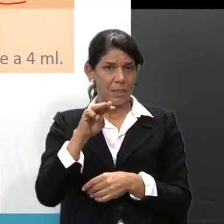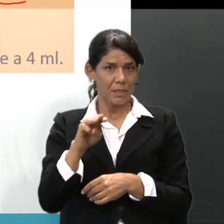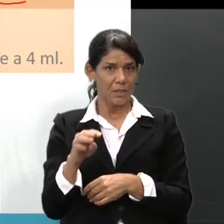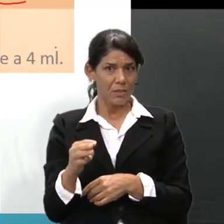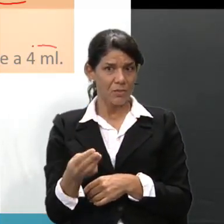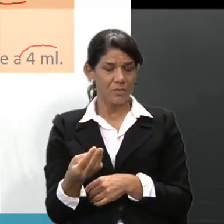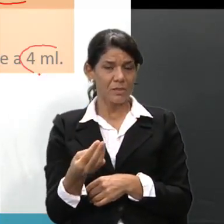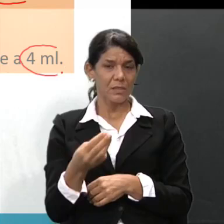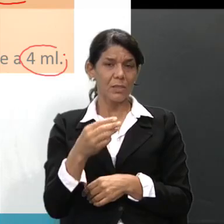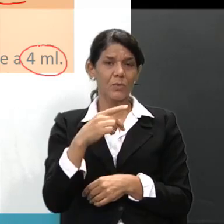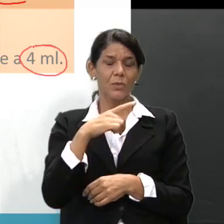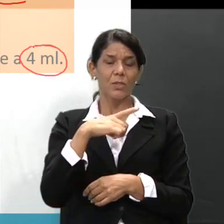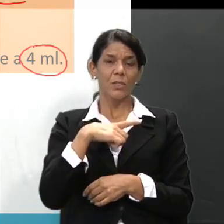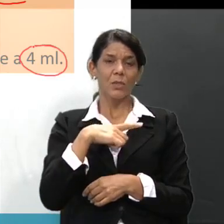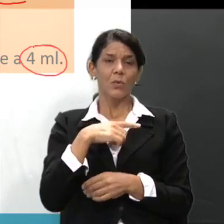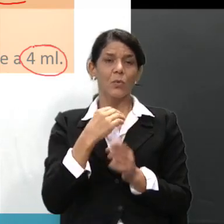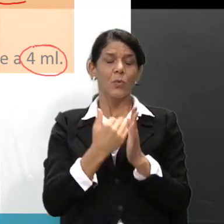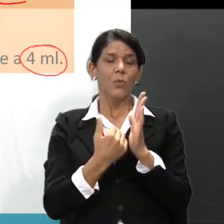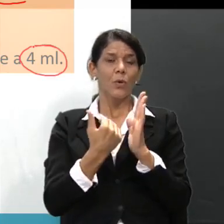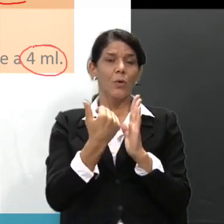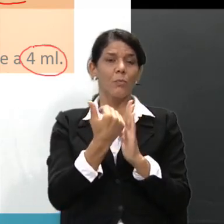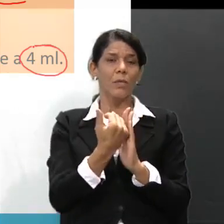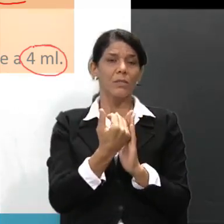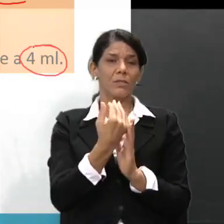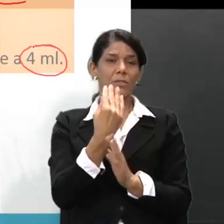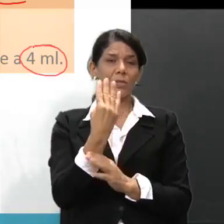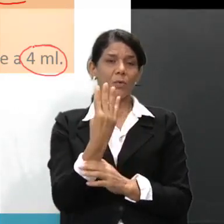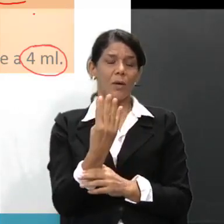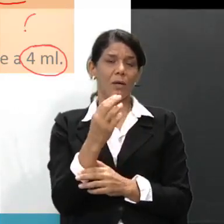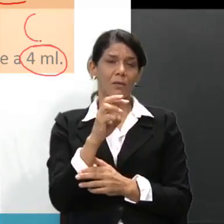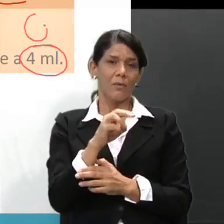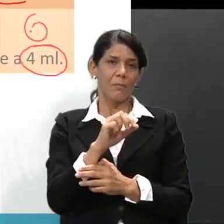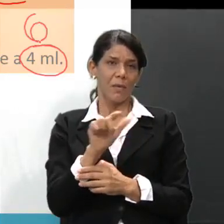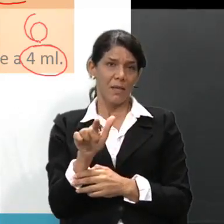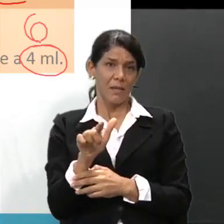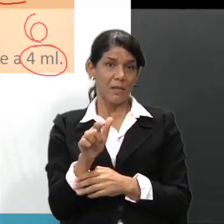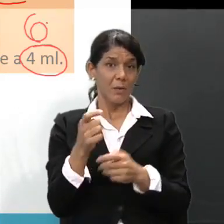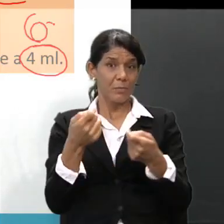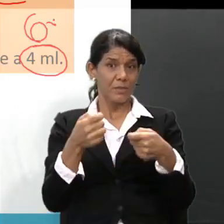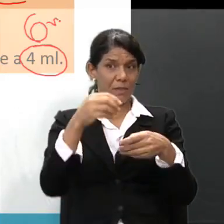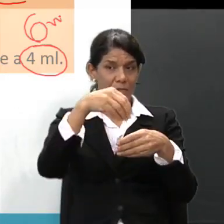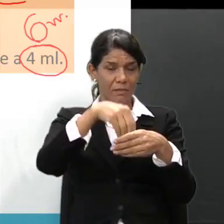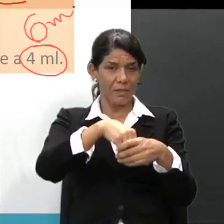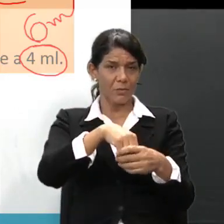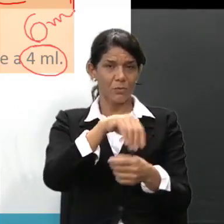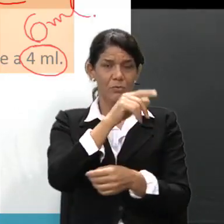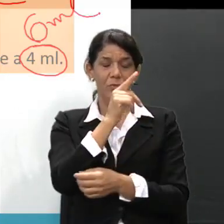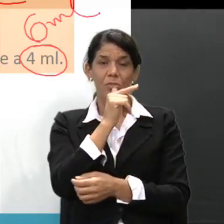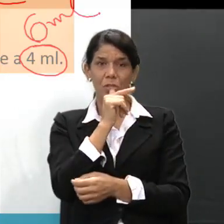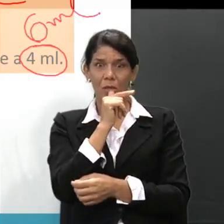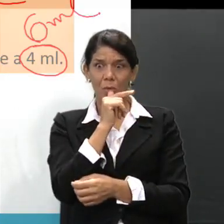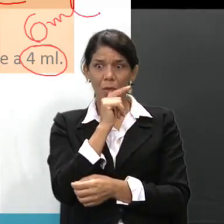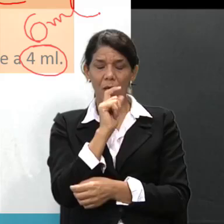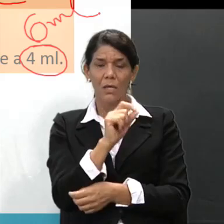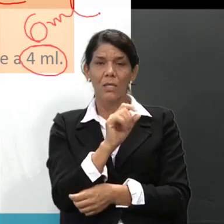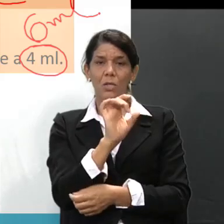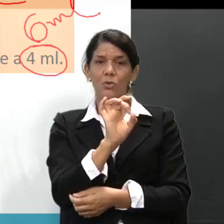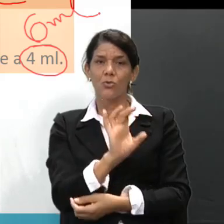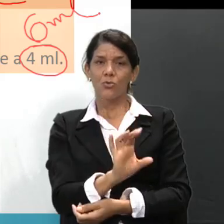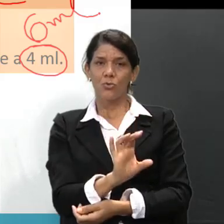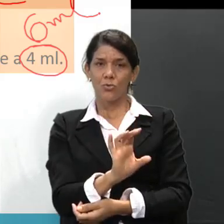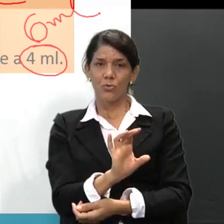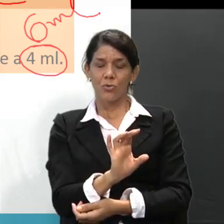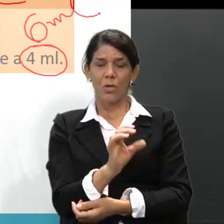milhões, eu tenho um aumento do volume de 4 ml. Então, eu devo inserir de água destilada